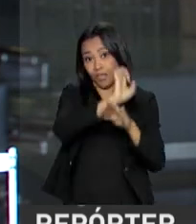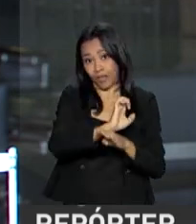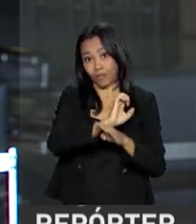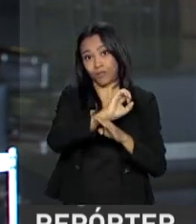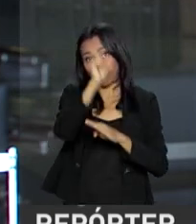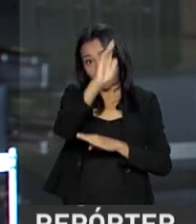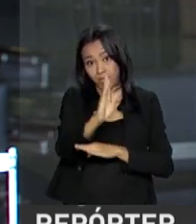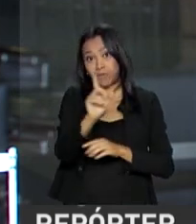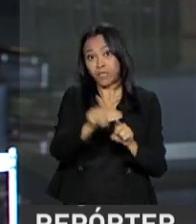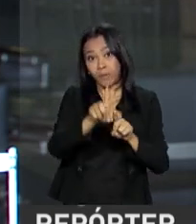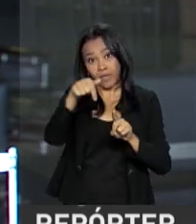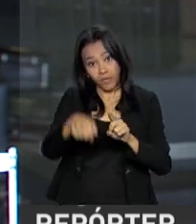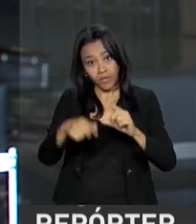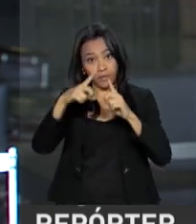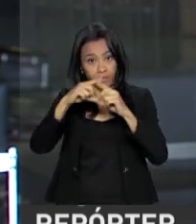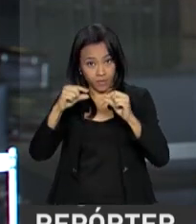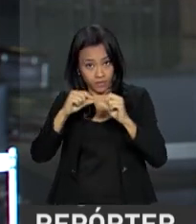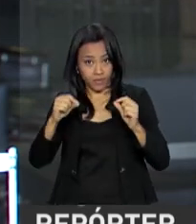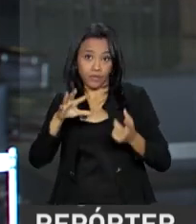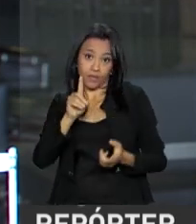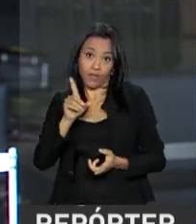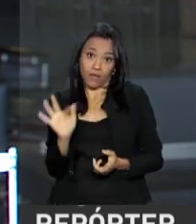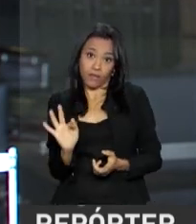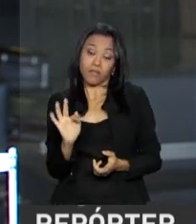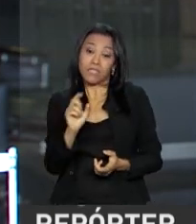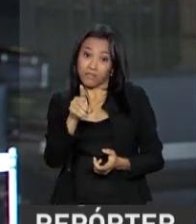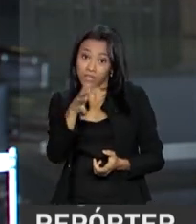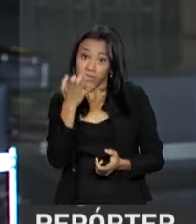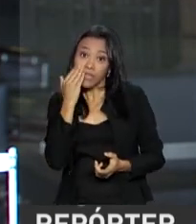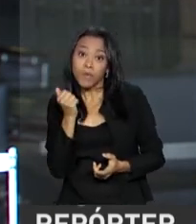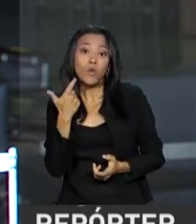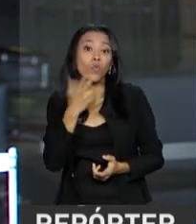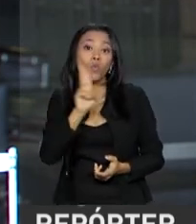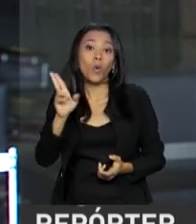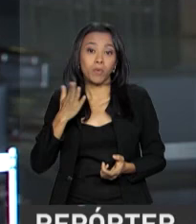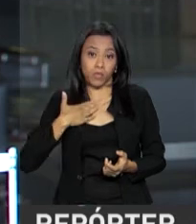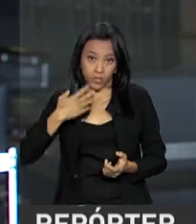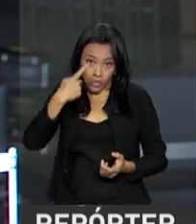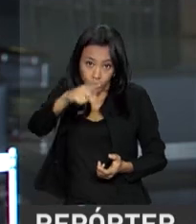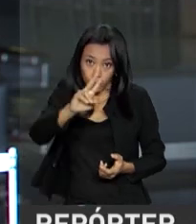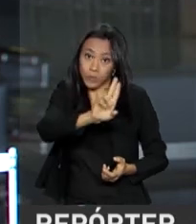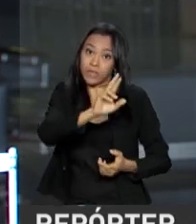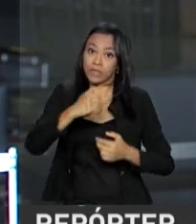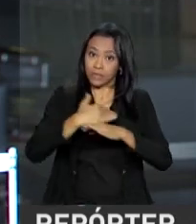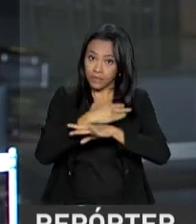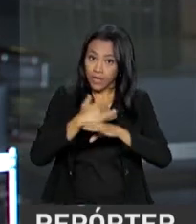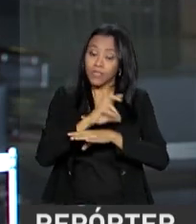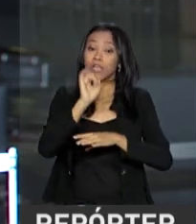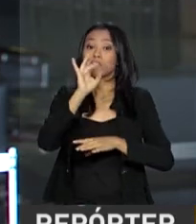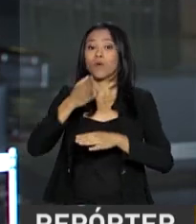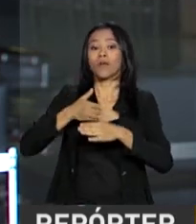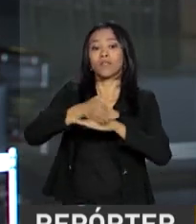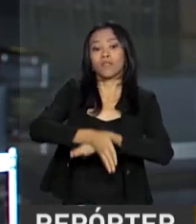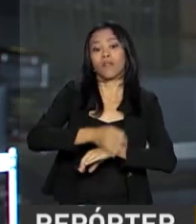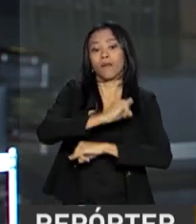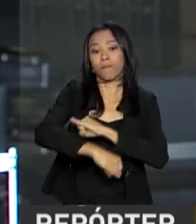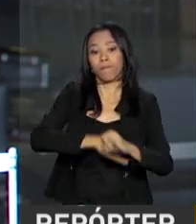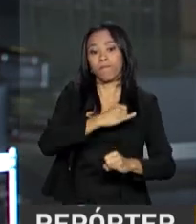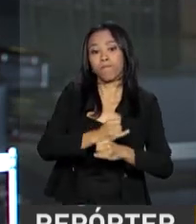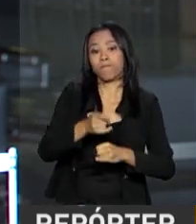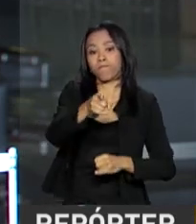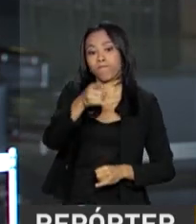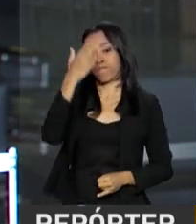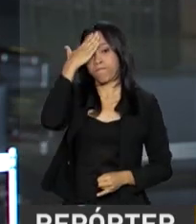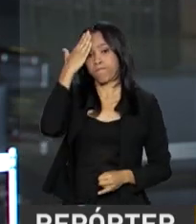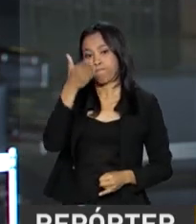distrito federal se você quer saber que é conferir se a sociedade está na lista foi contemplada basta acessar o site do ministério das